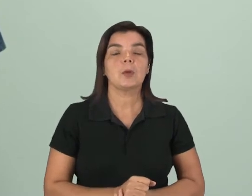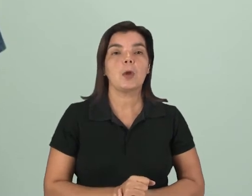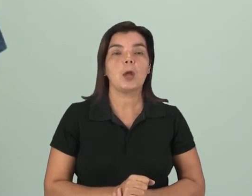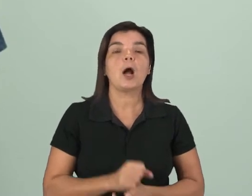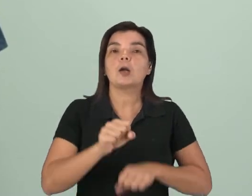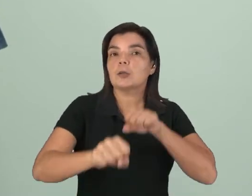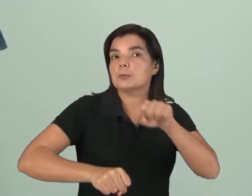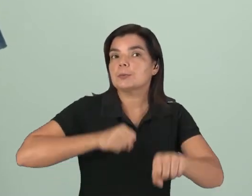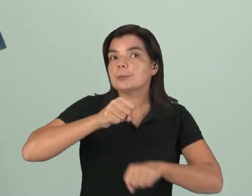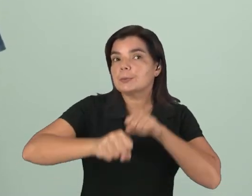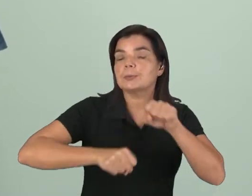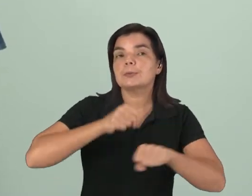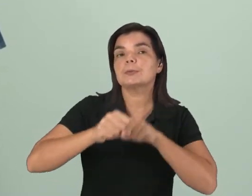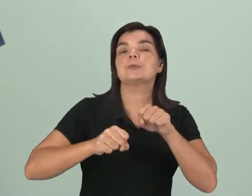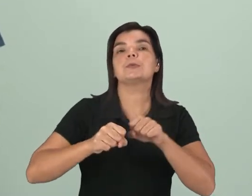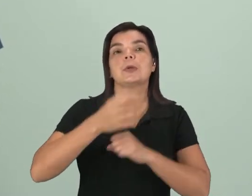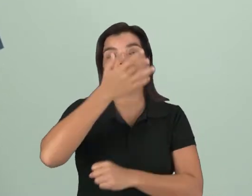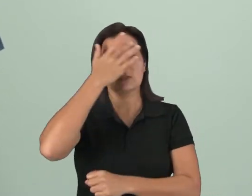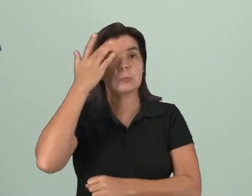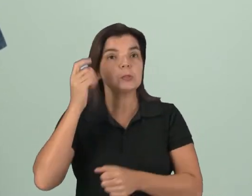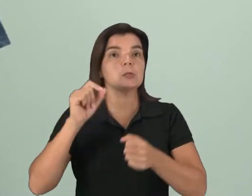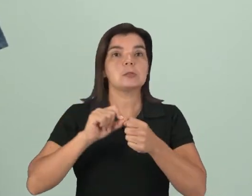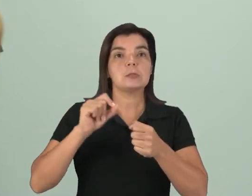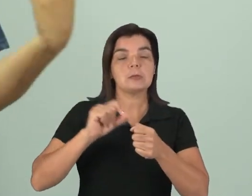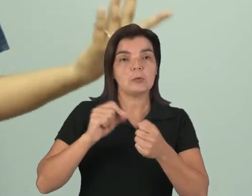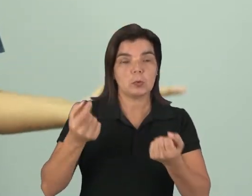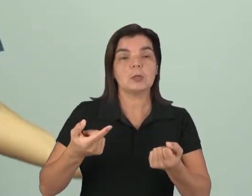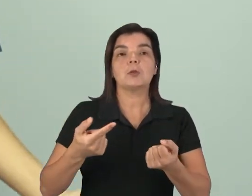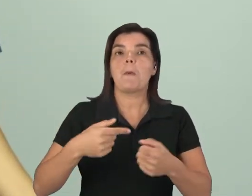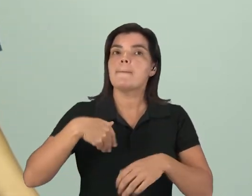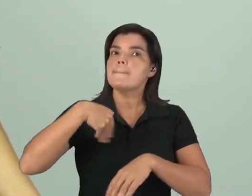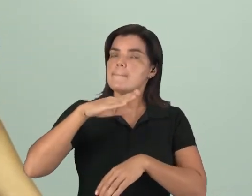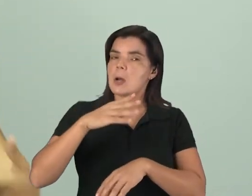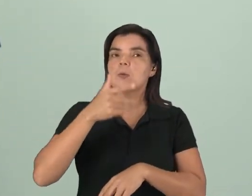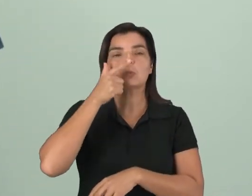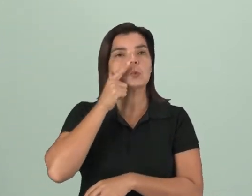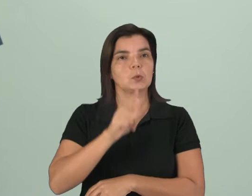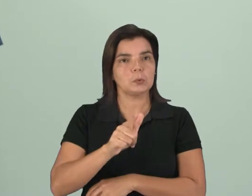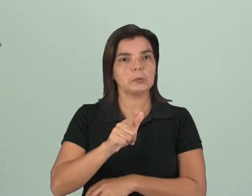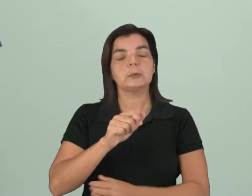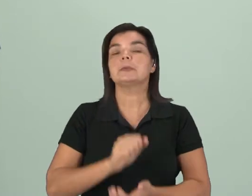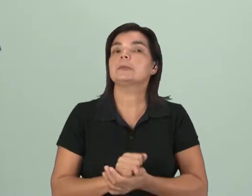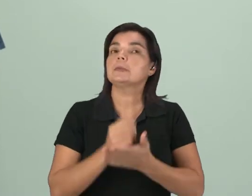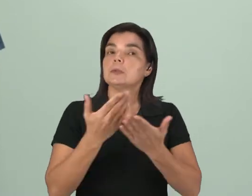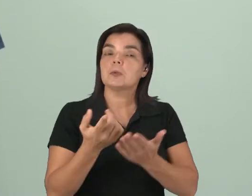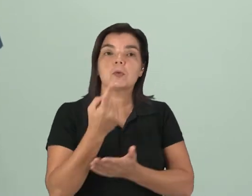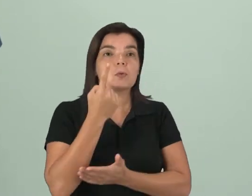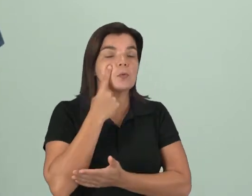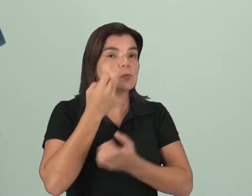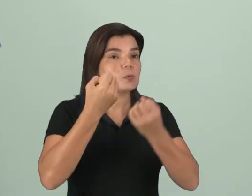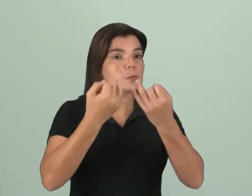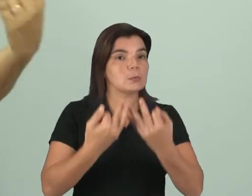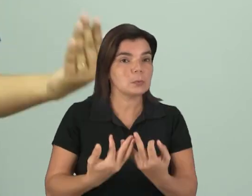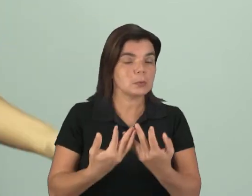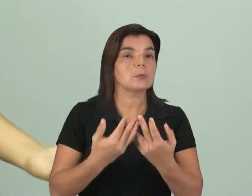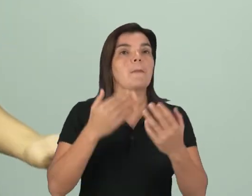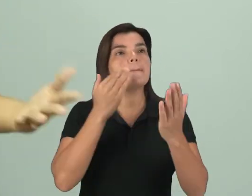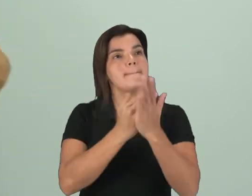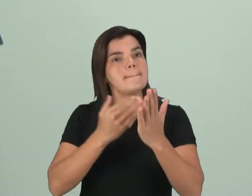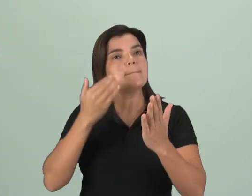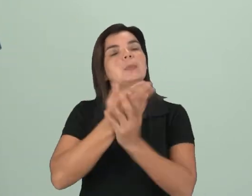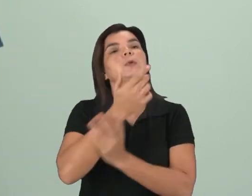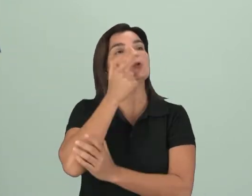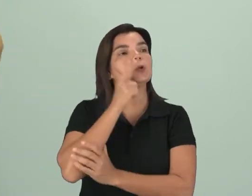provas de ciclismo, que as pessoas vão, fazem o máximo que elas conseguem. Então, quando a gente fala isso, o máximo